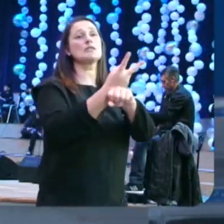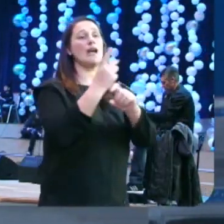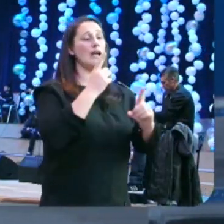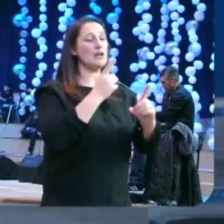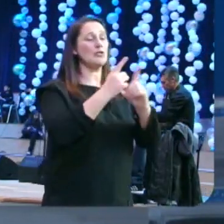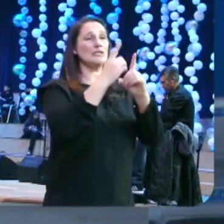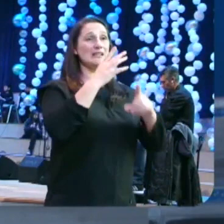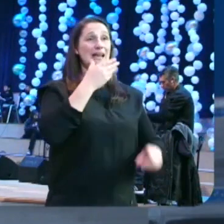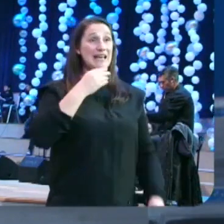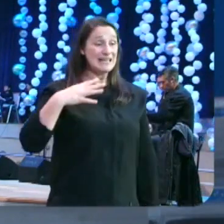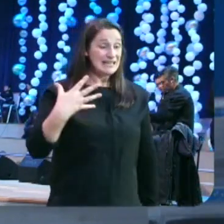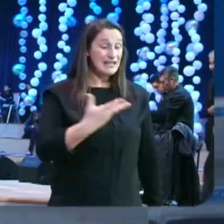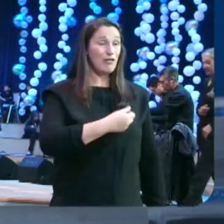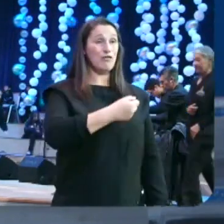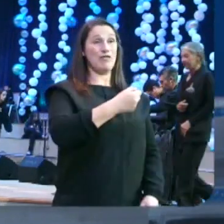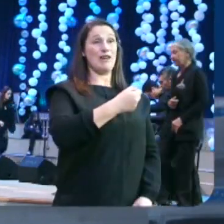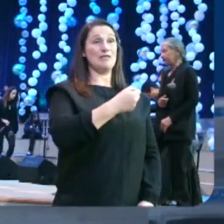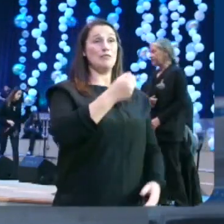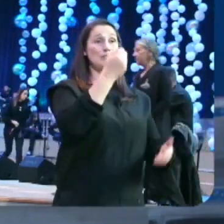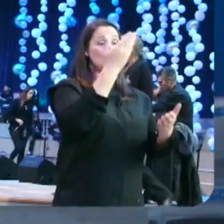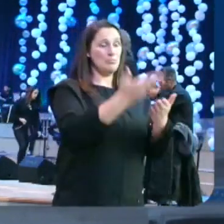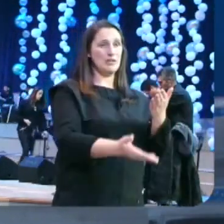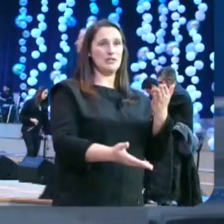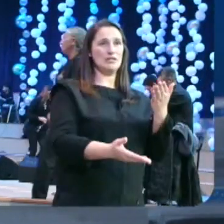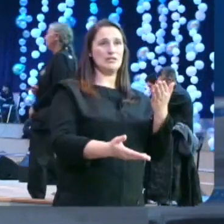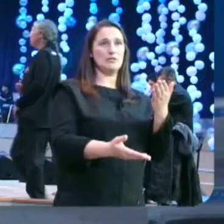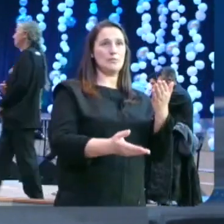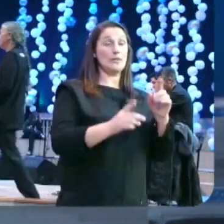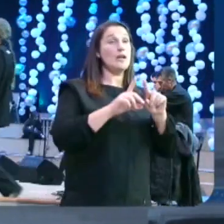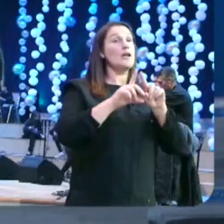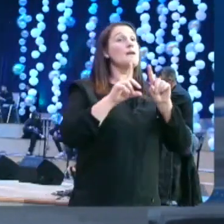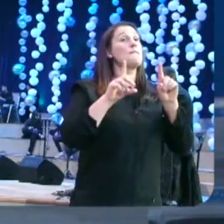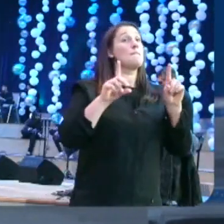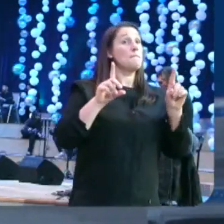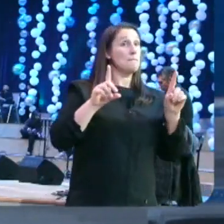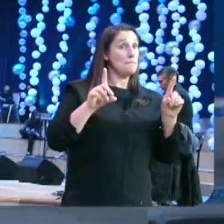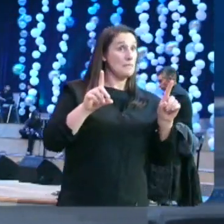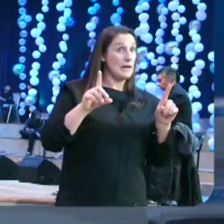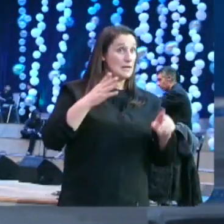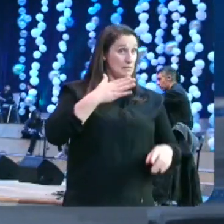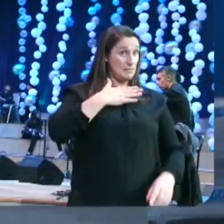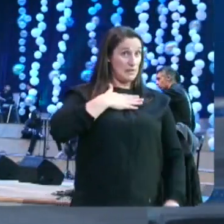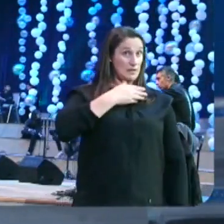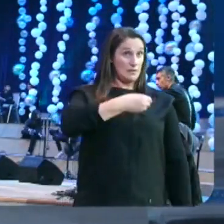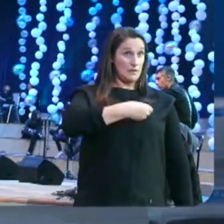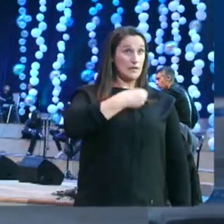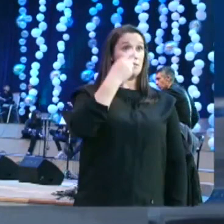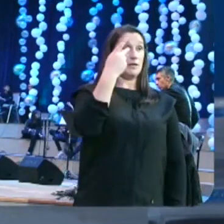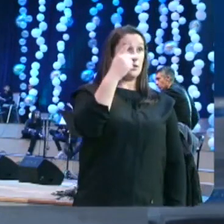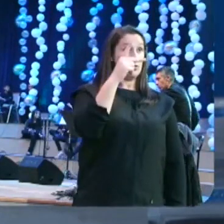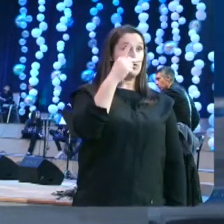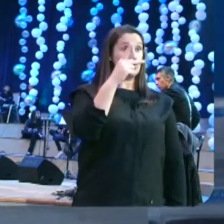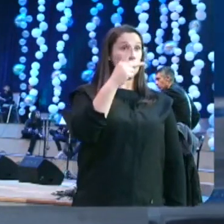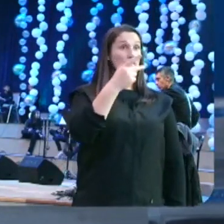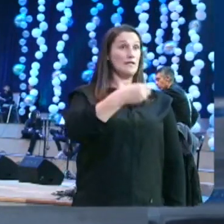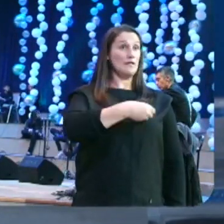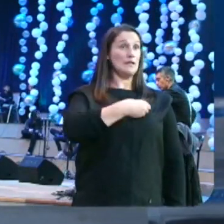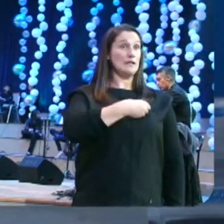salvar aquele que estava perdido. Mas aqui tem uma lição para a minha vida e para a sua vida como